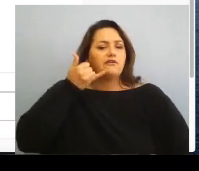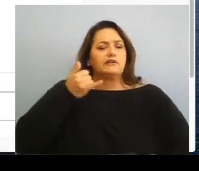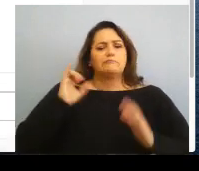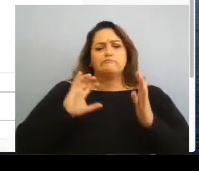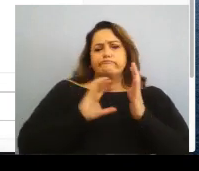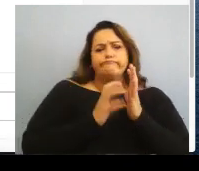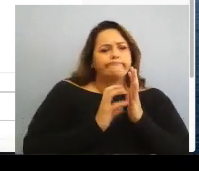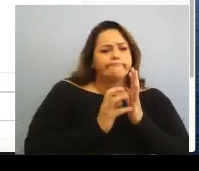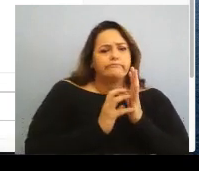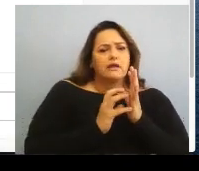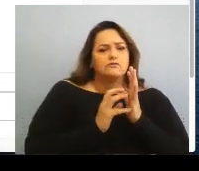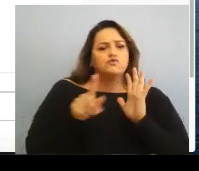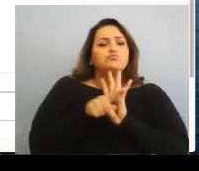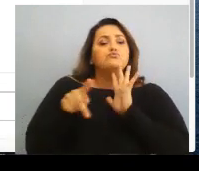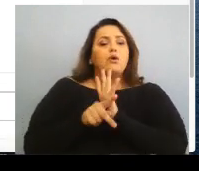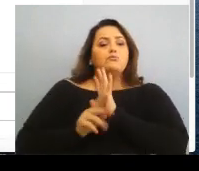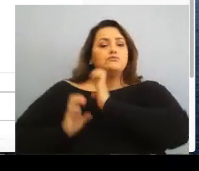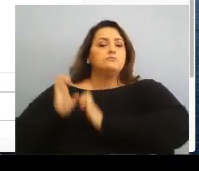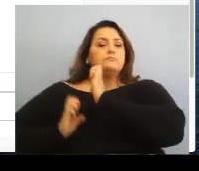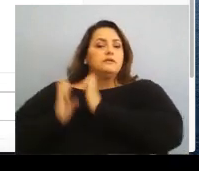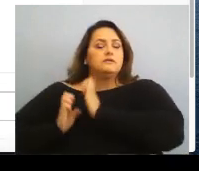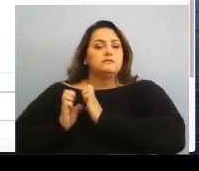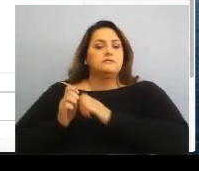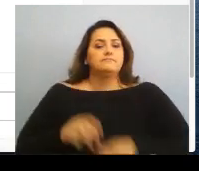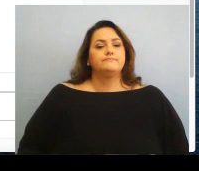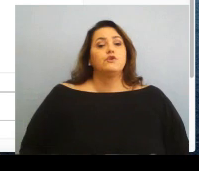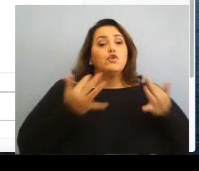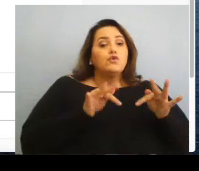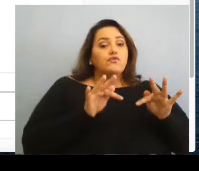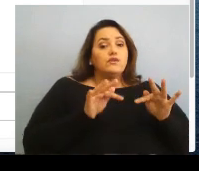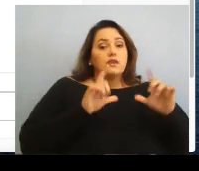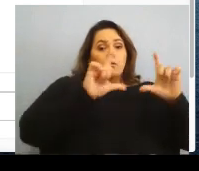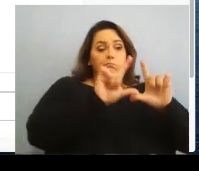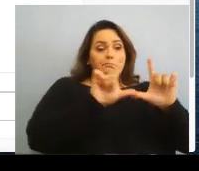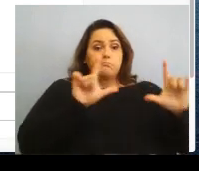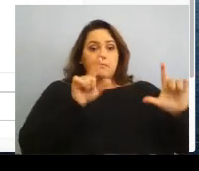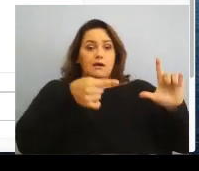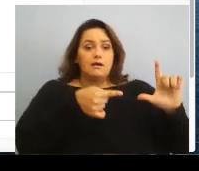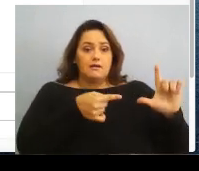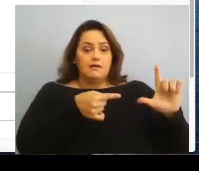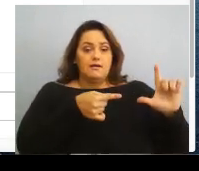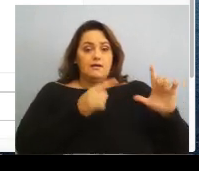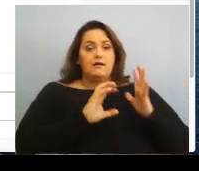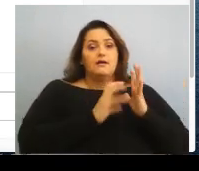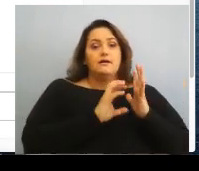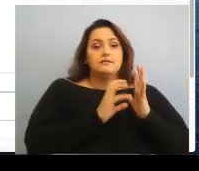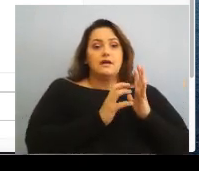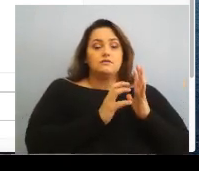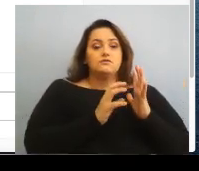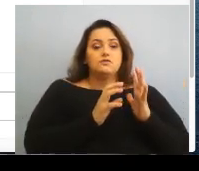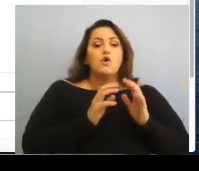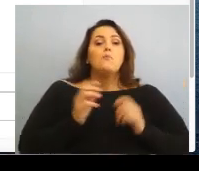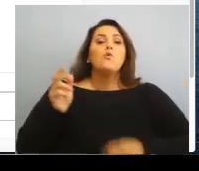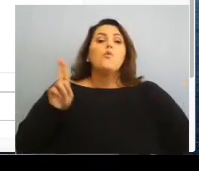dados fiscais da empresa. Além disso, você vai colocar no final da tela, como está indicado, os dados seus como